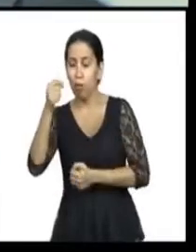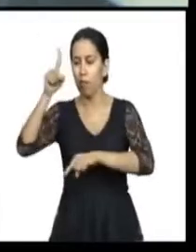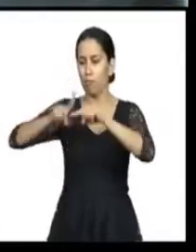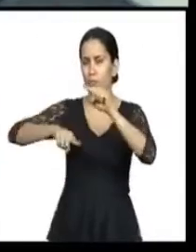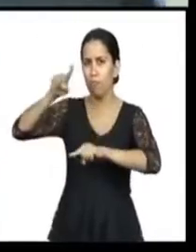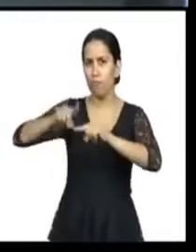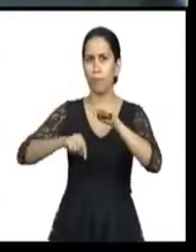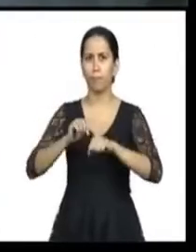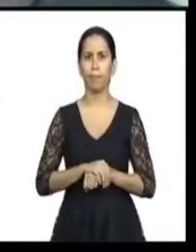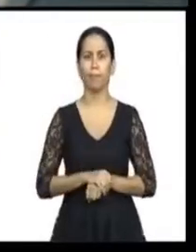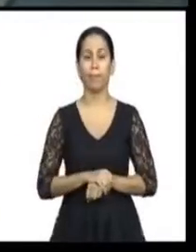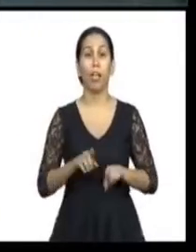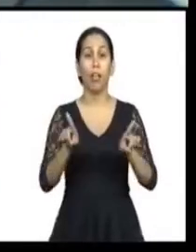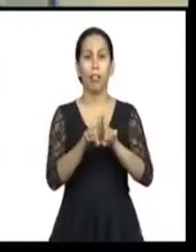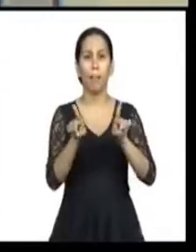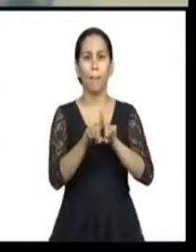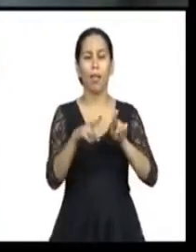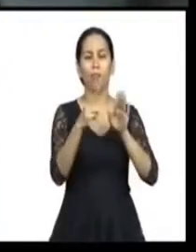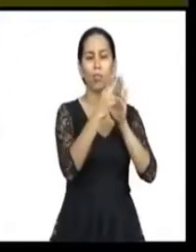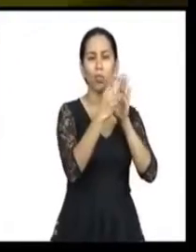as normas de condução.